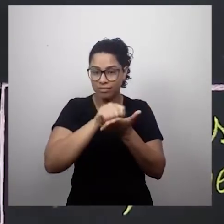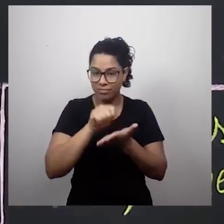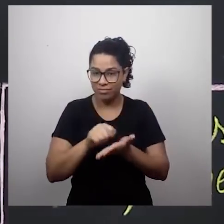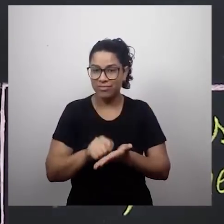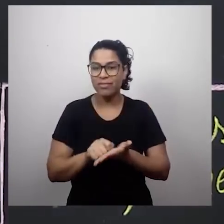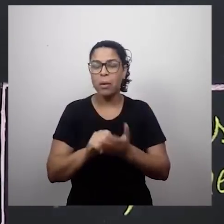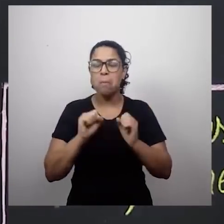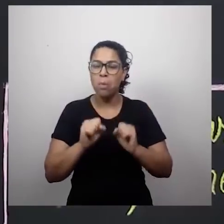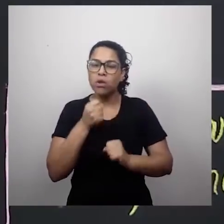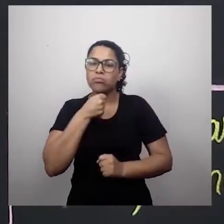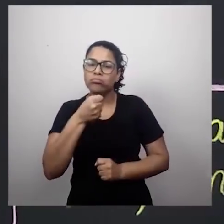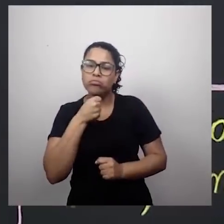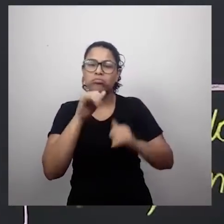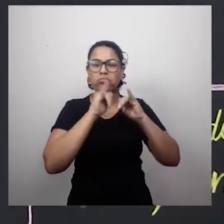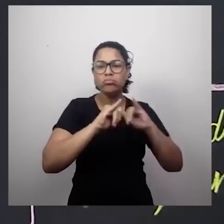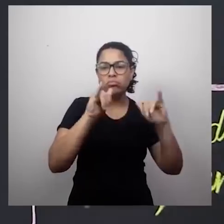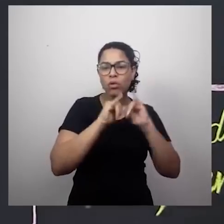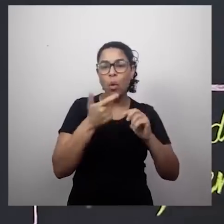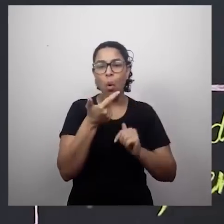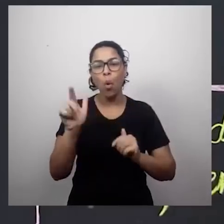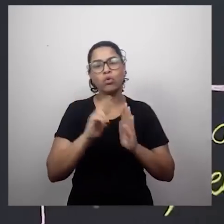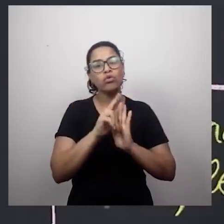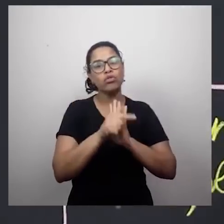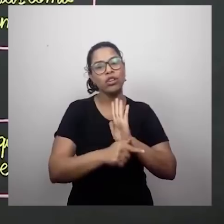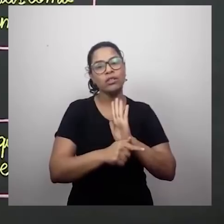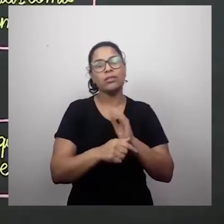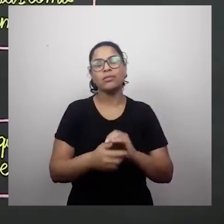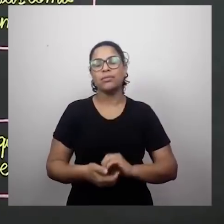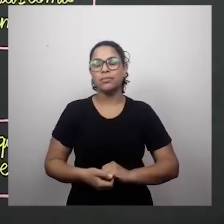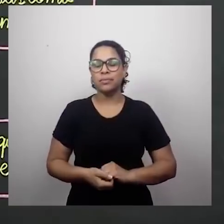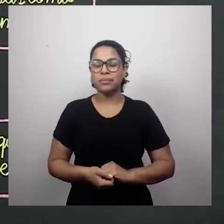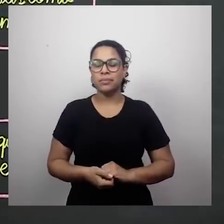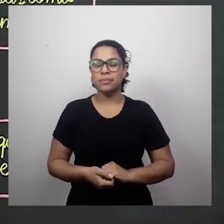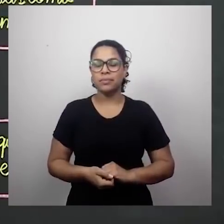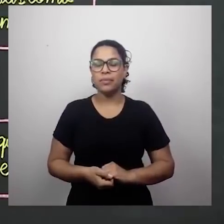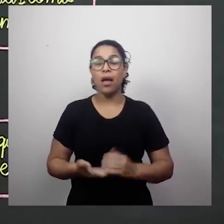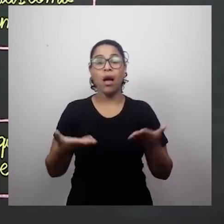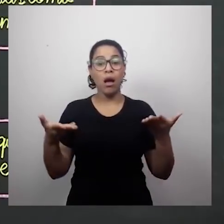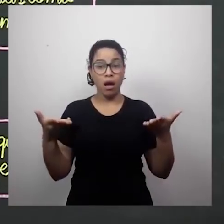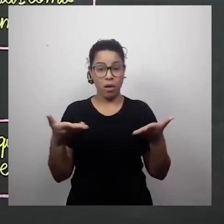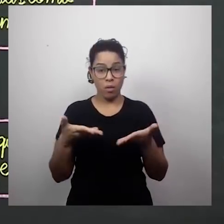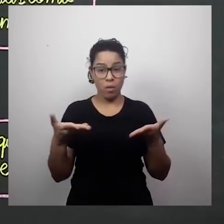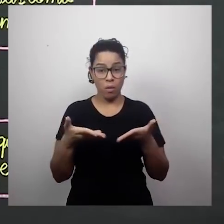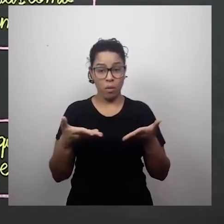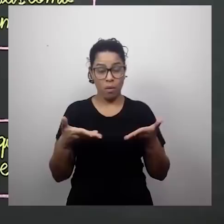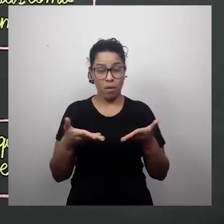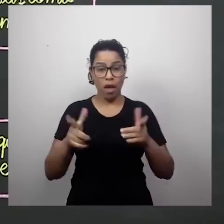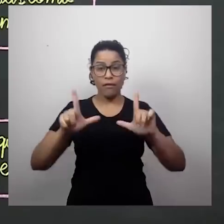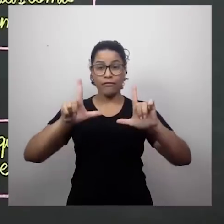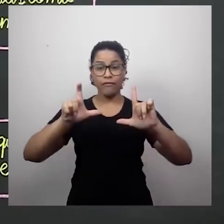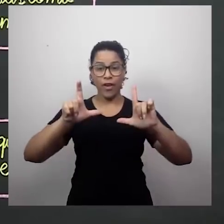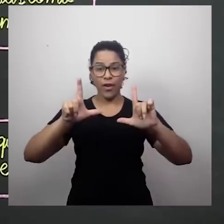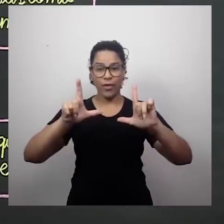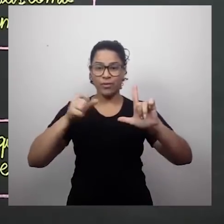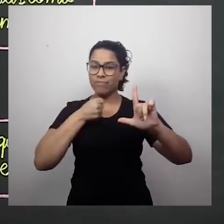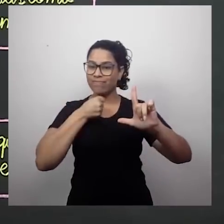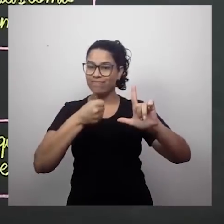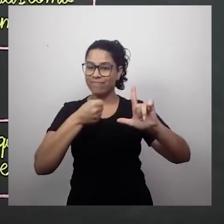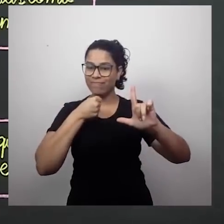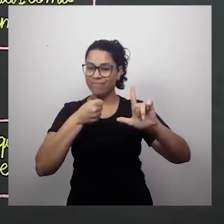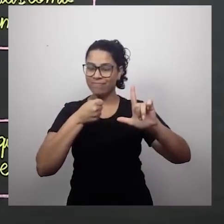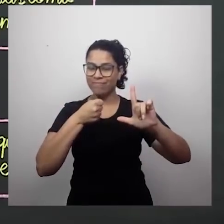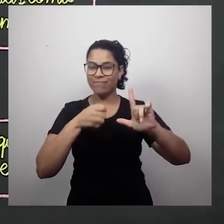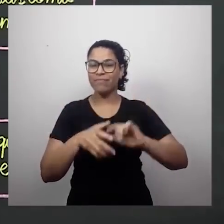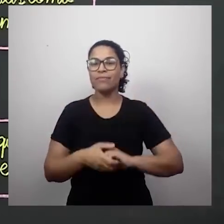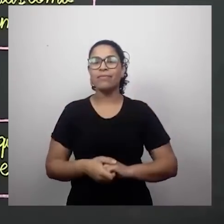vai poder colocar notícias, reportagens e tantos outros gêneros. A fotoreportagem, como o nome já